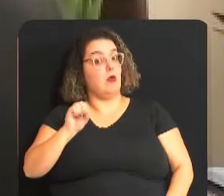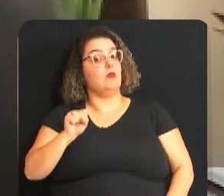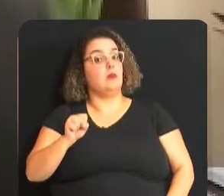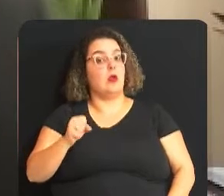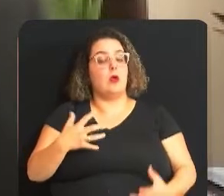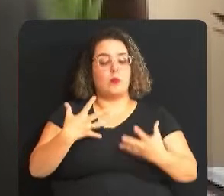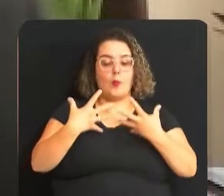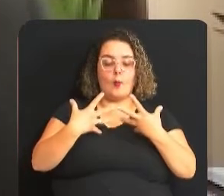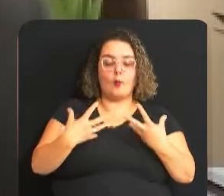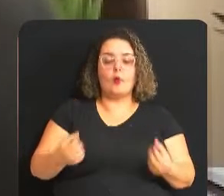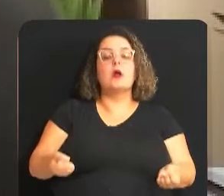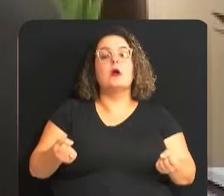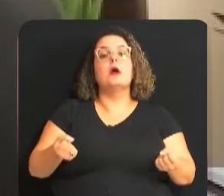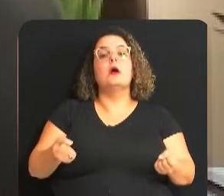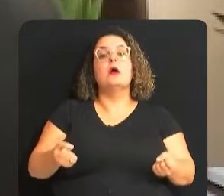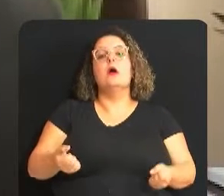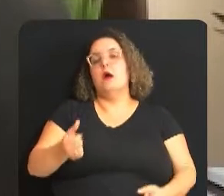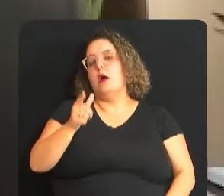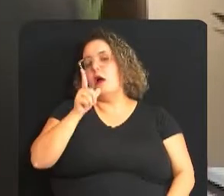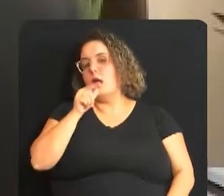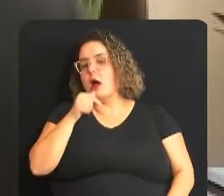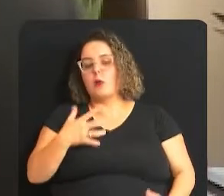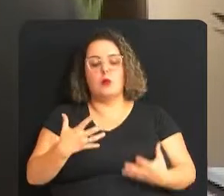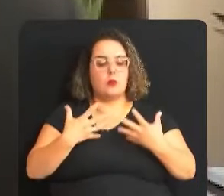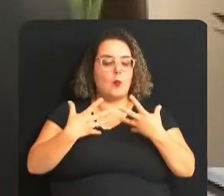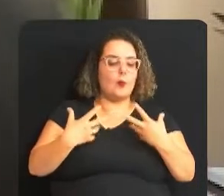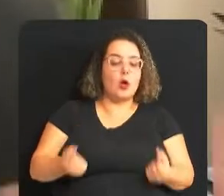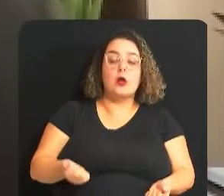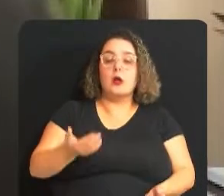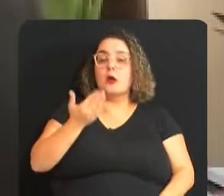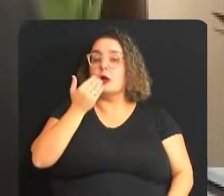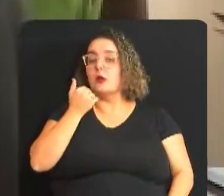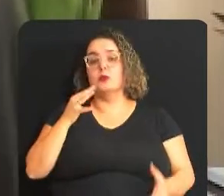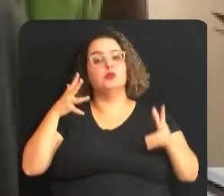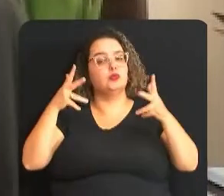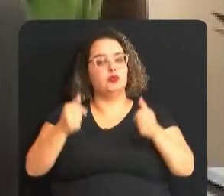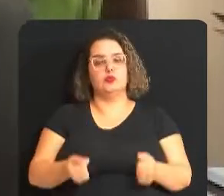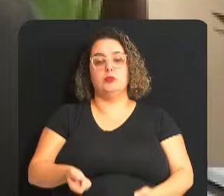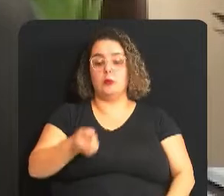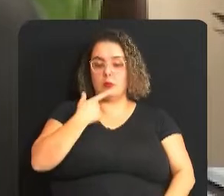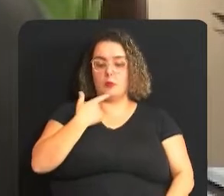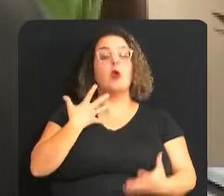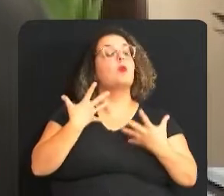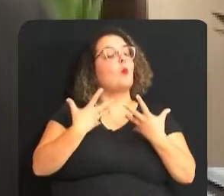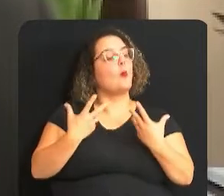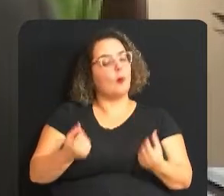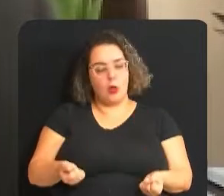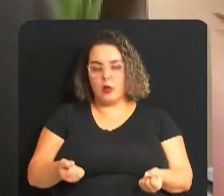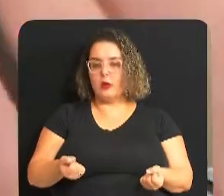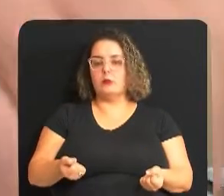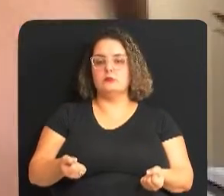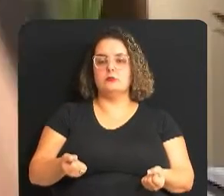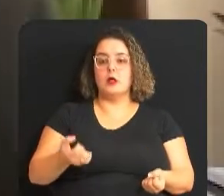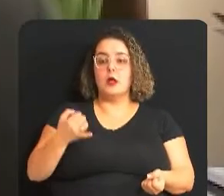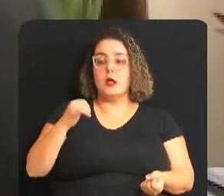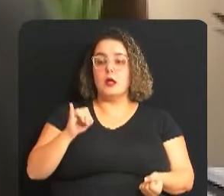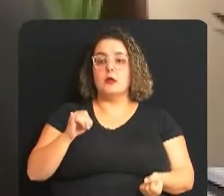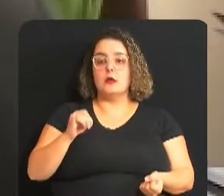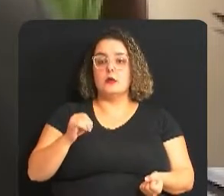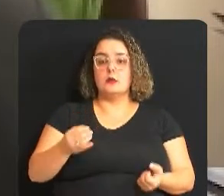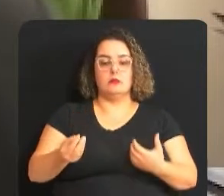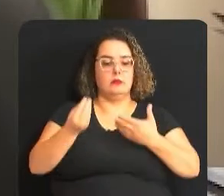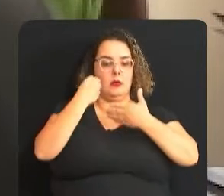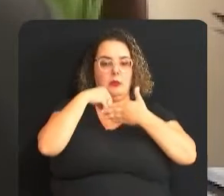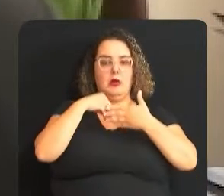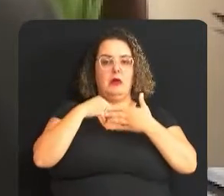alimentos, absorver a água, absorver tudo que eu comi. Se eu tomei remédio, vai absorver. E se eu botei para dentro uma